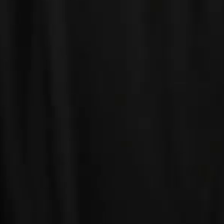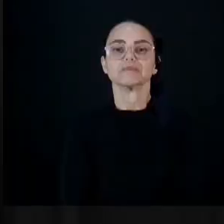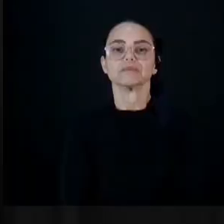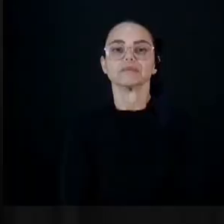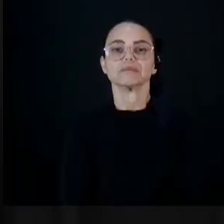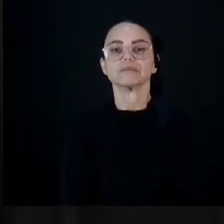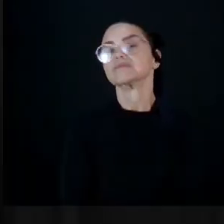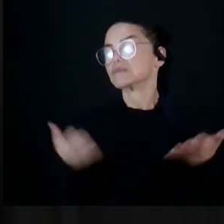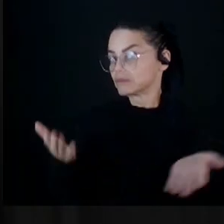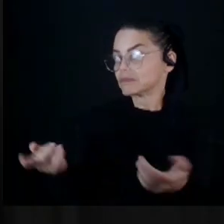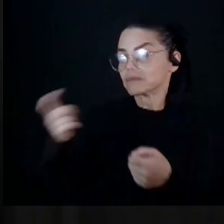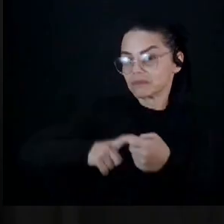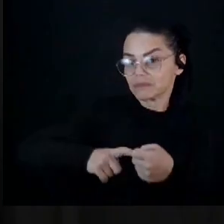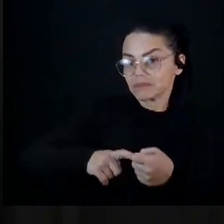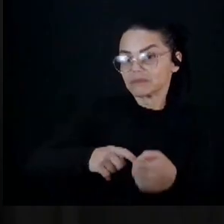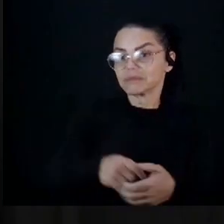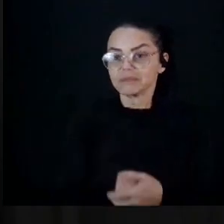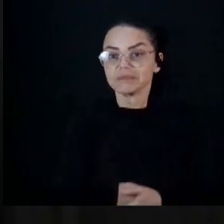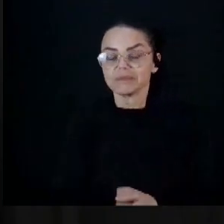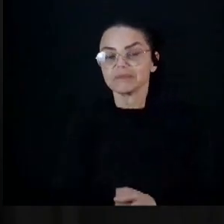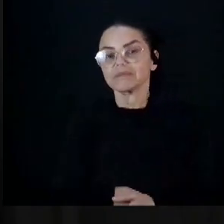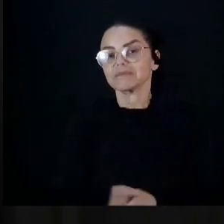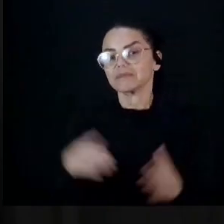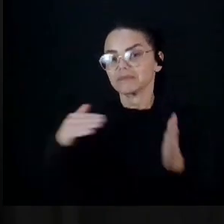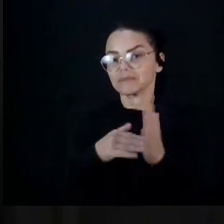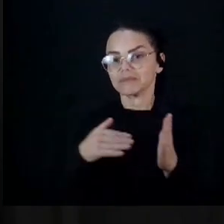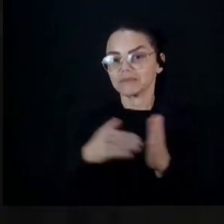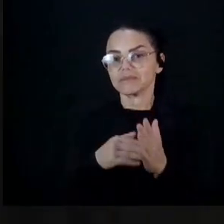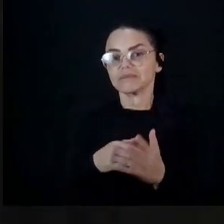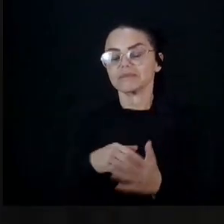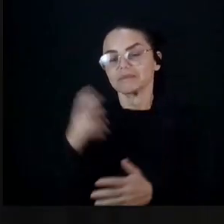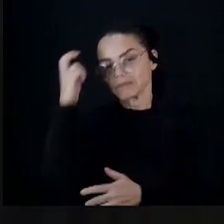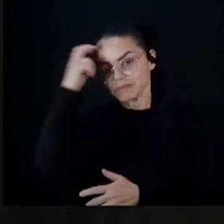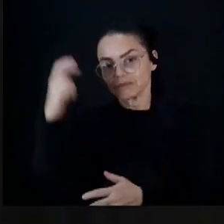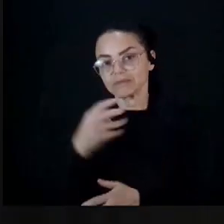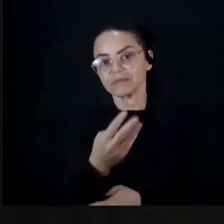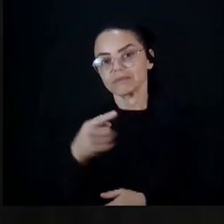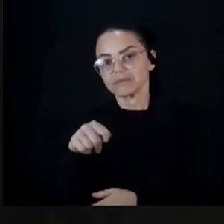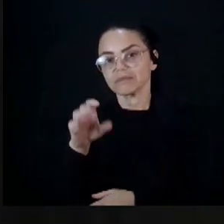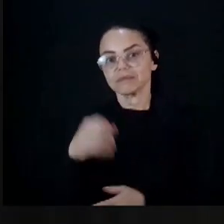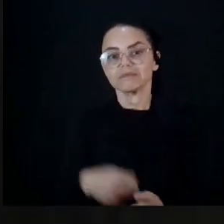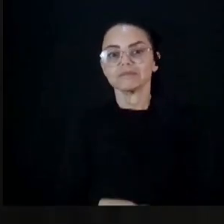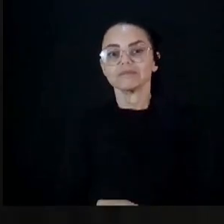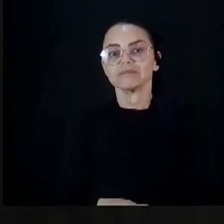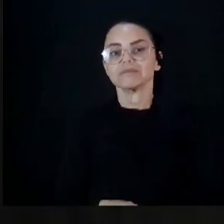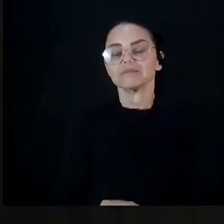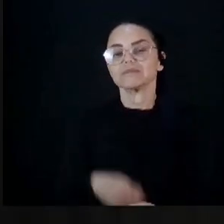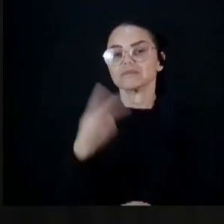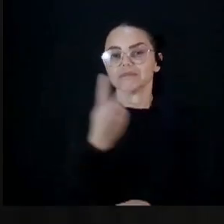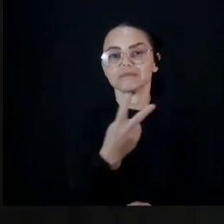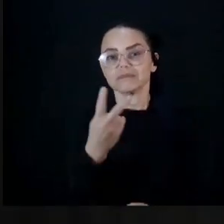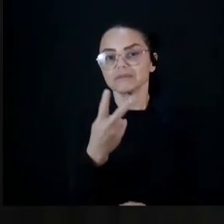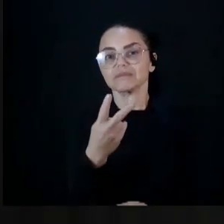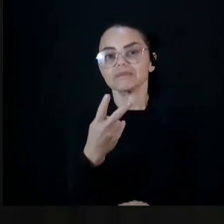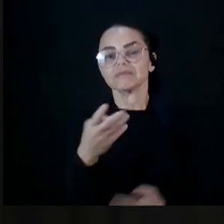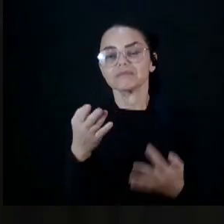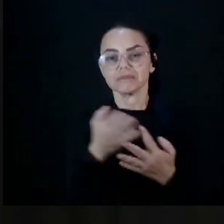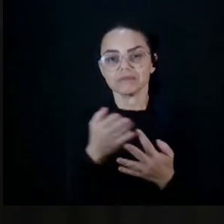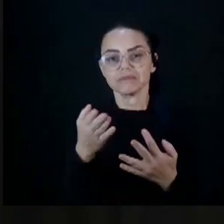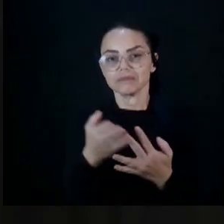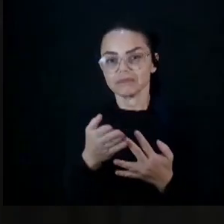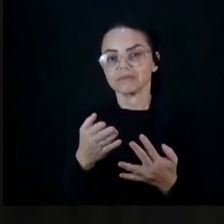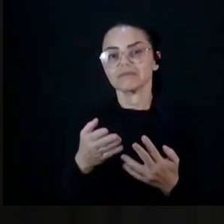Estamos de volta agora no último bloco do Gênios 3.0. E olha, se nos 2 primeiros blocos a gente falou sobre como